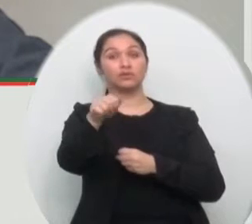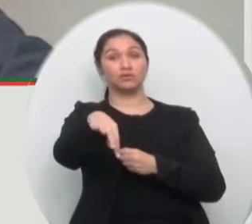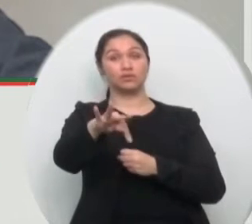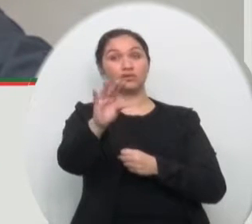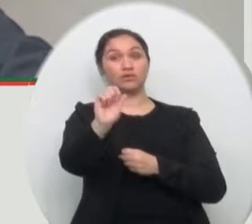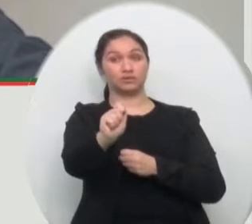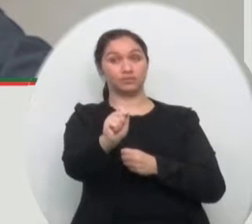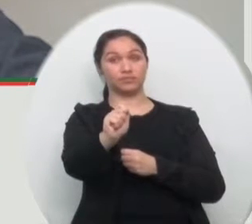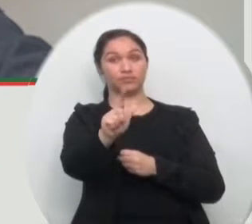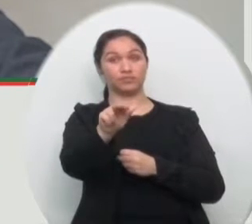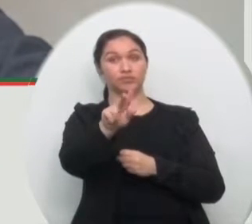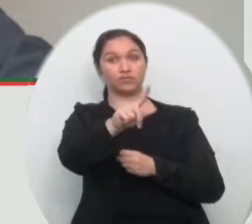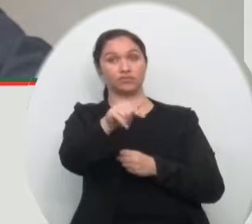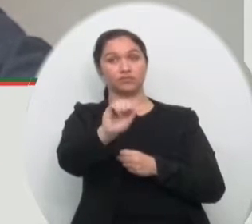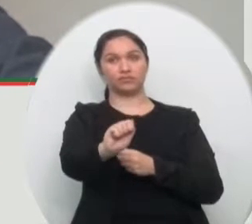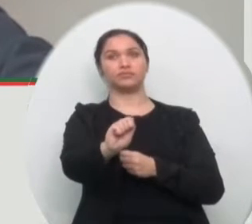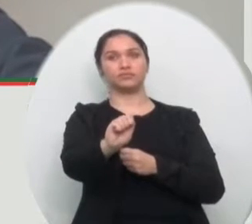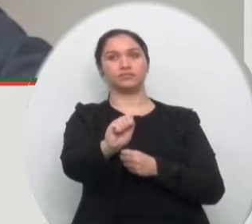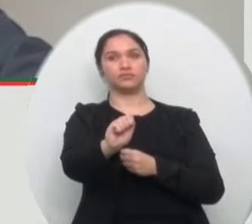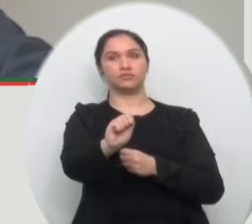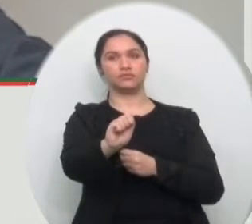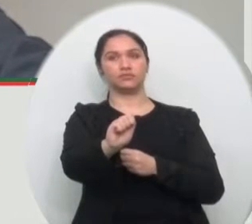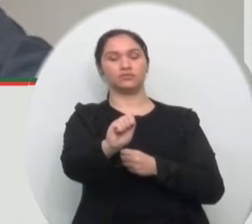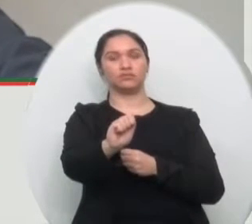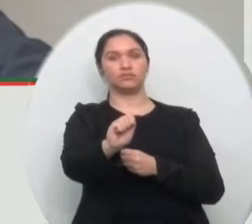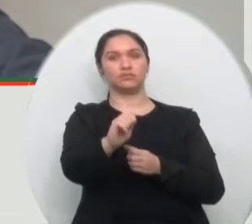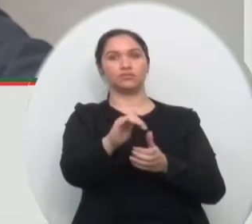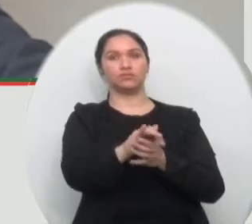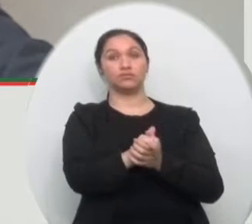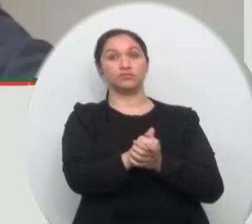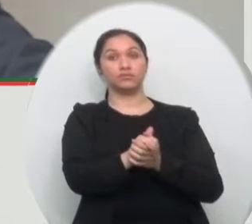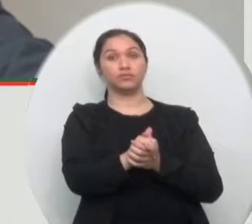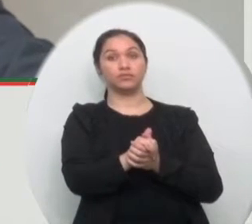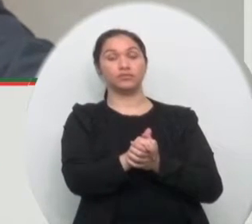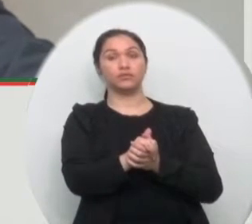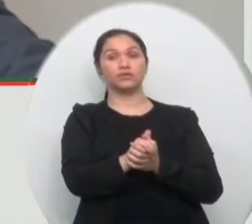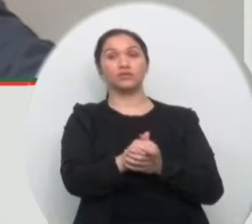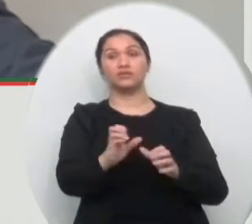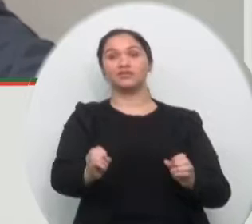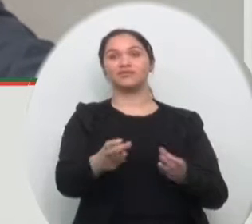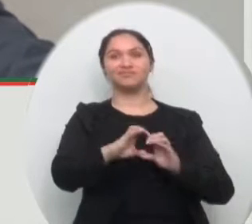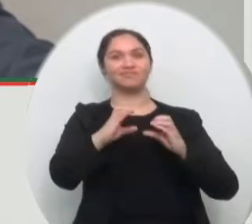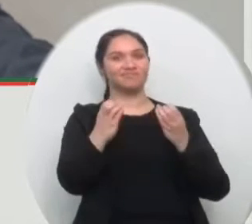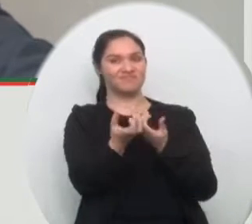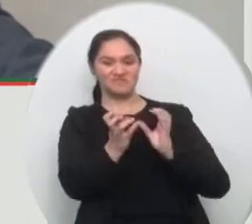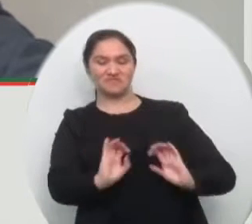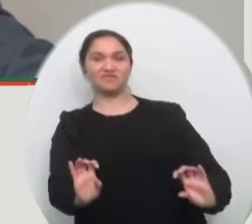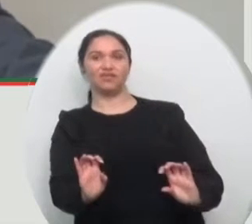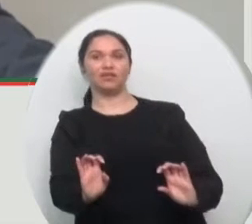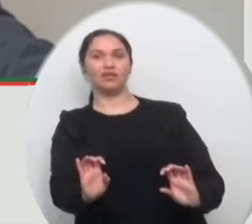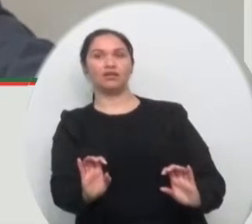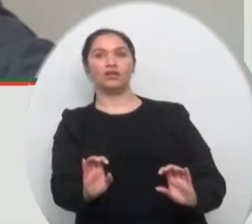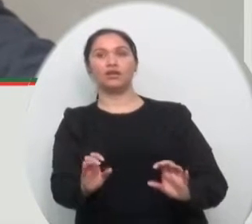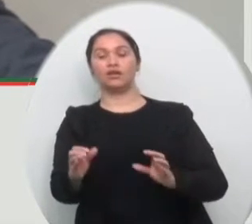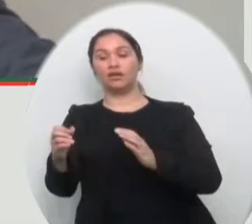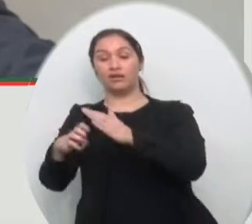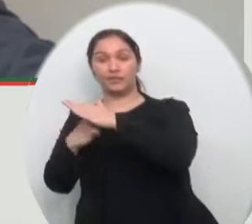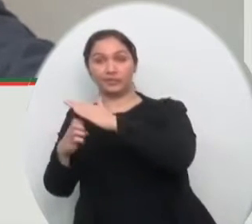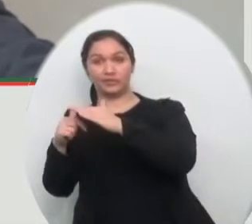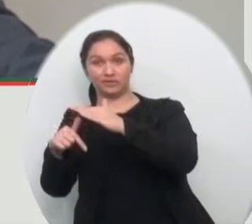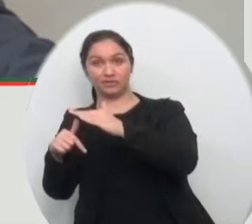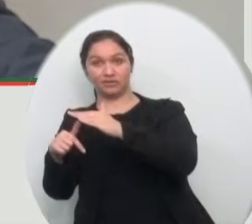já, porque a comunidade não quis mais. E aí foi para lá. Então, a luta de vocês